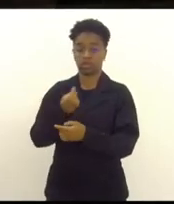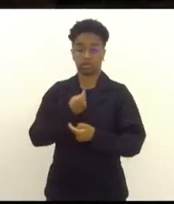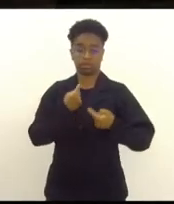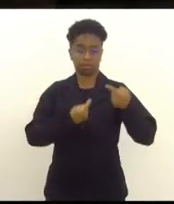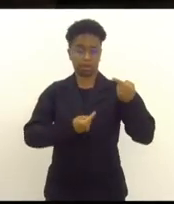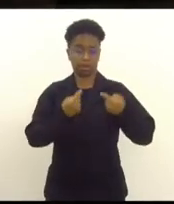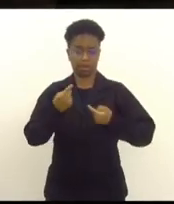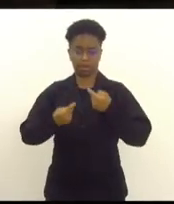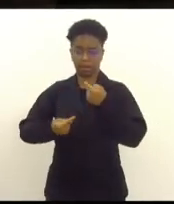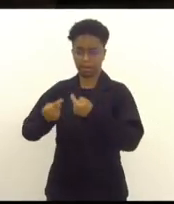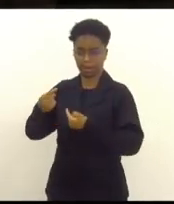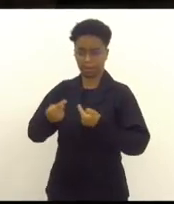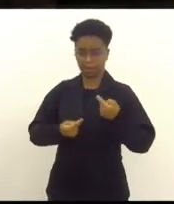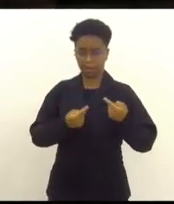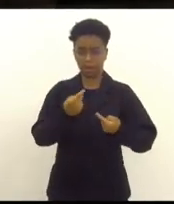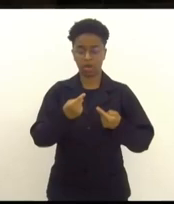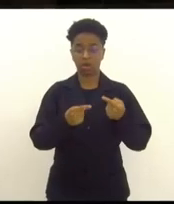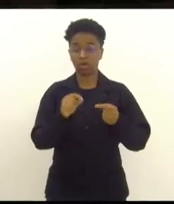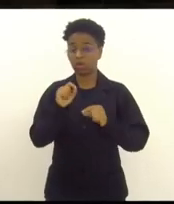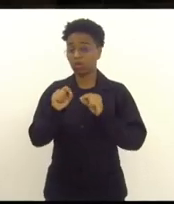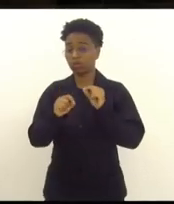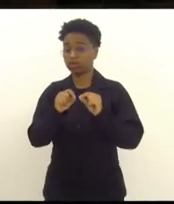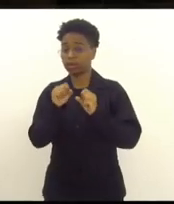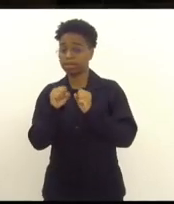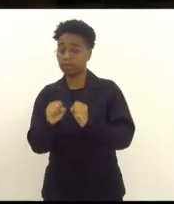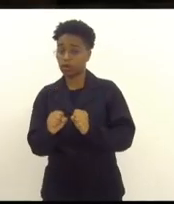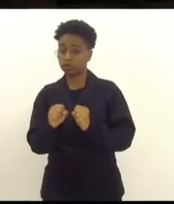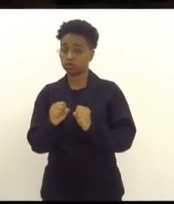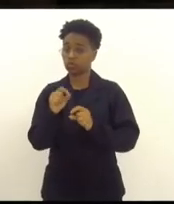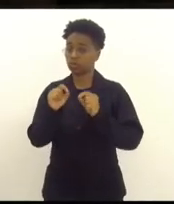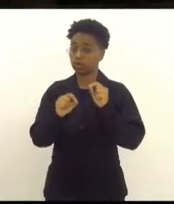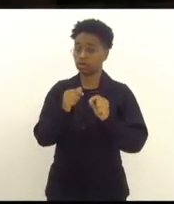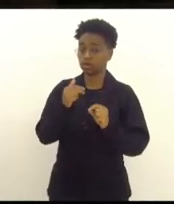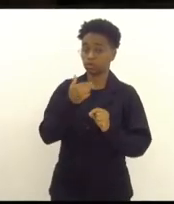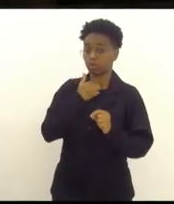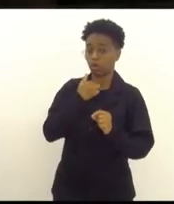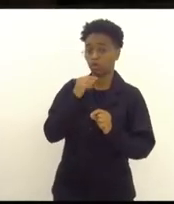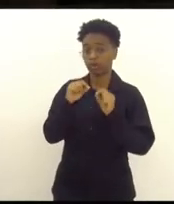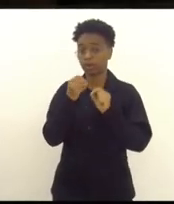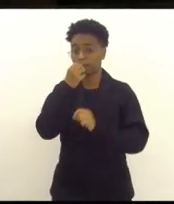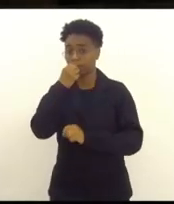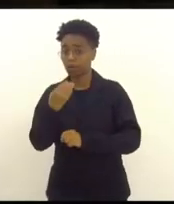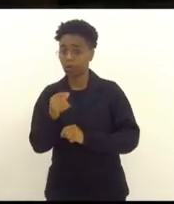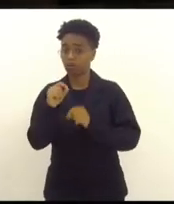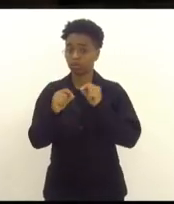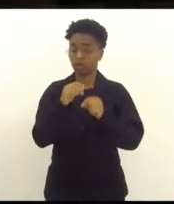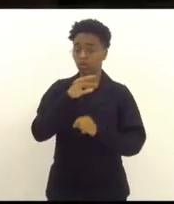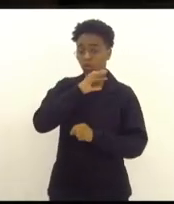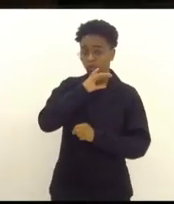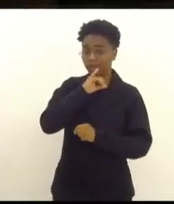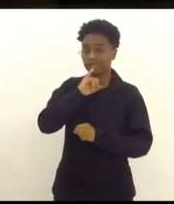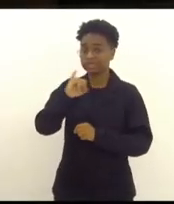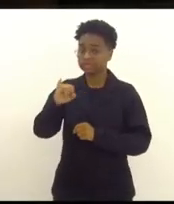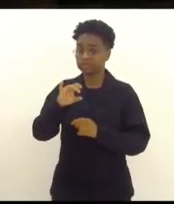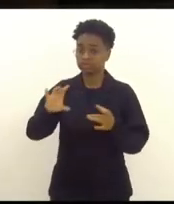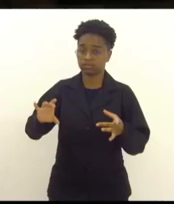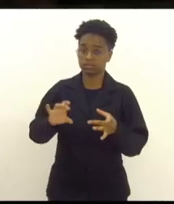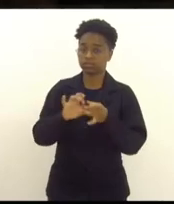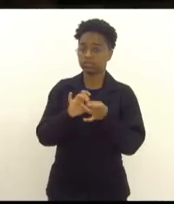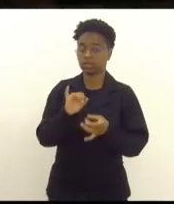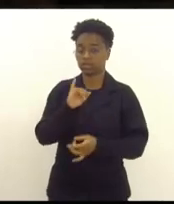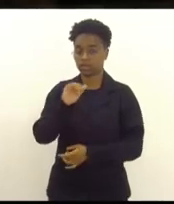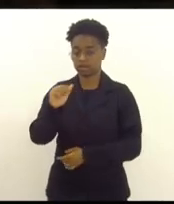discussão o que que pode de bom e de ruim trazer a inteligência artificial